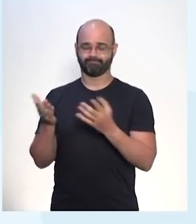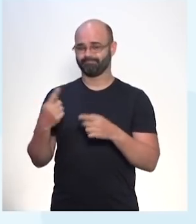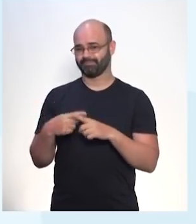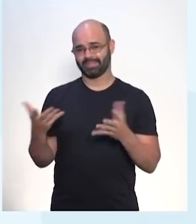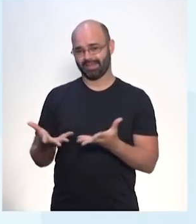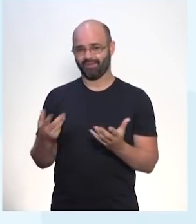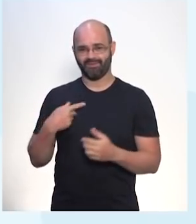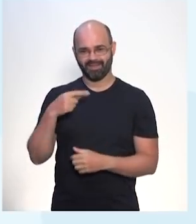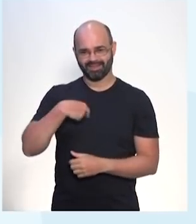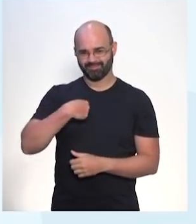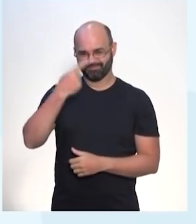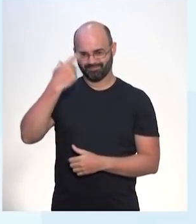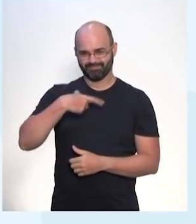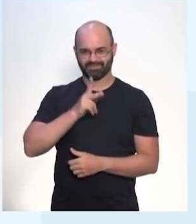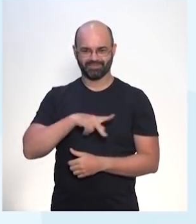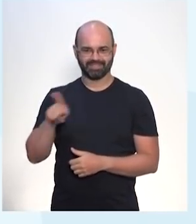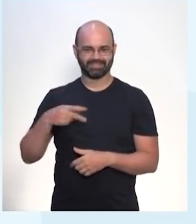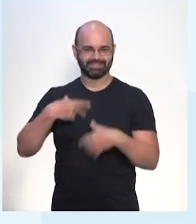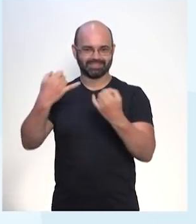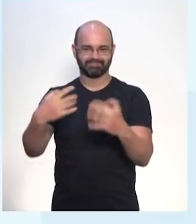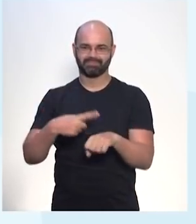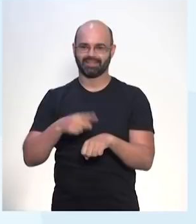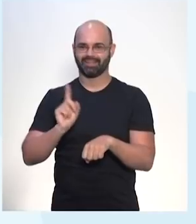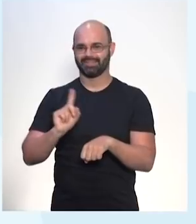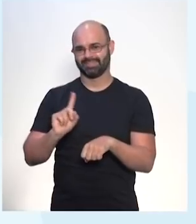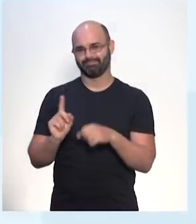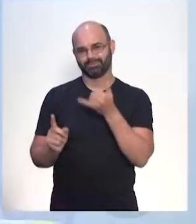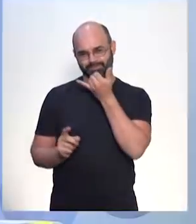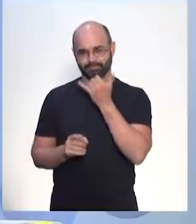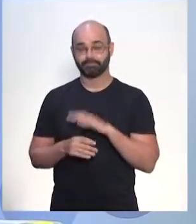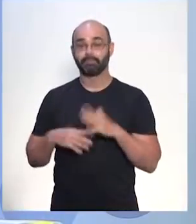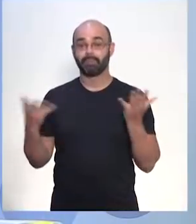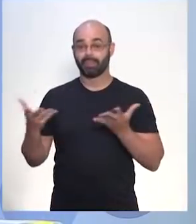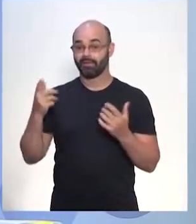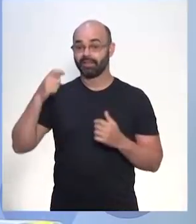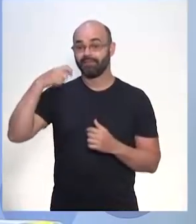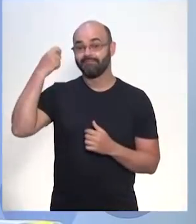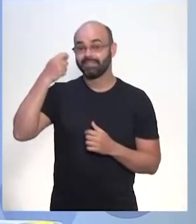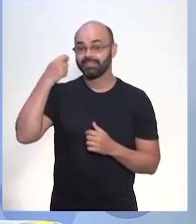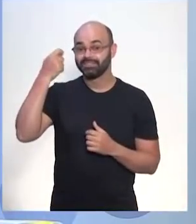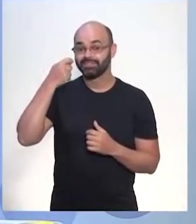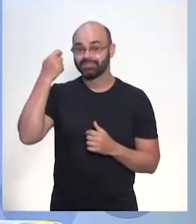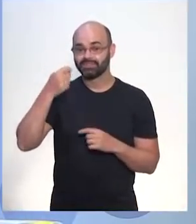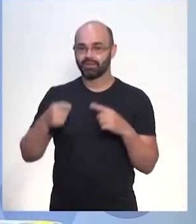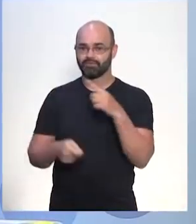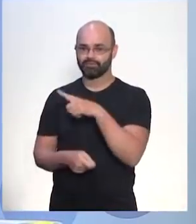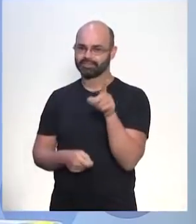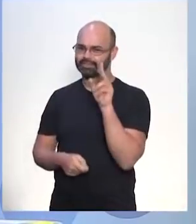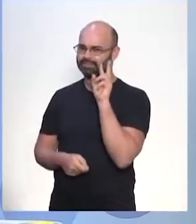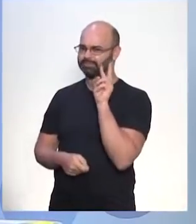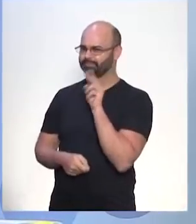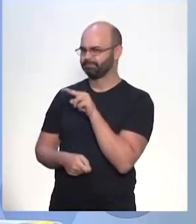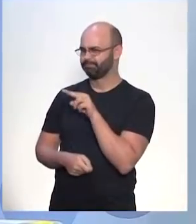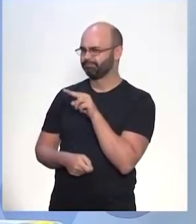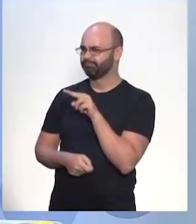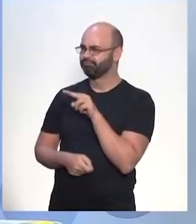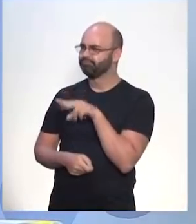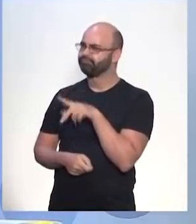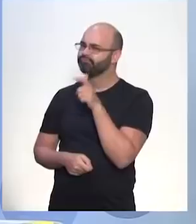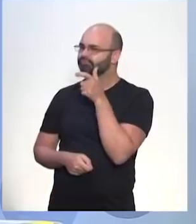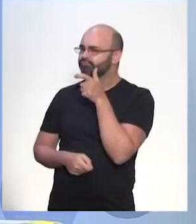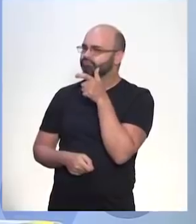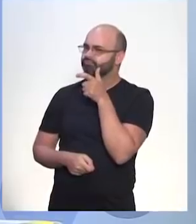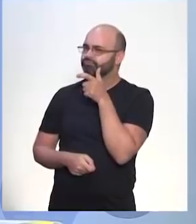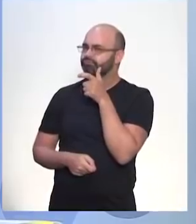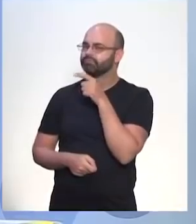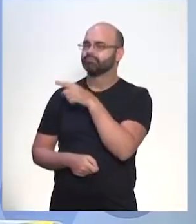pro passar tudo, tá bom? Agora, eu vou passar um vídeo para vocês, que vocês vão observar. E aí, eu quero